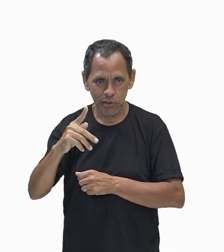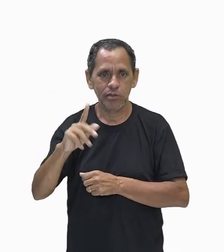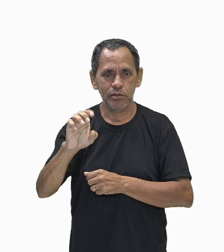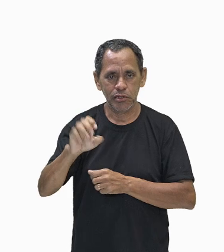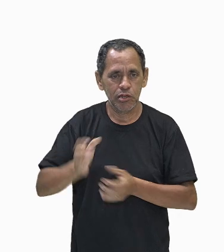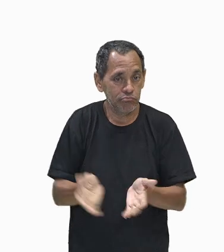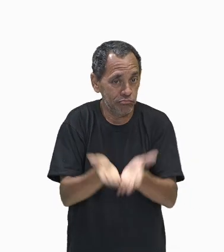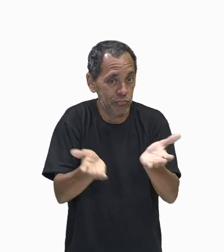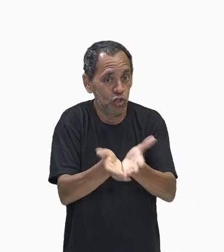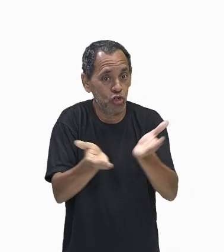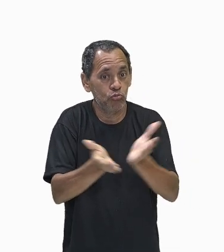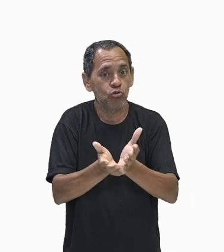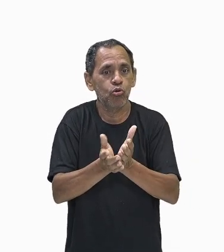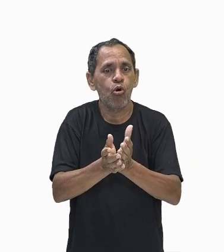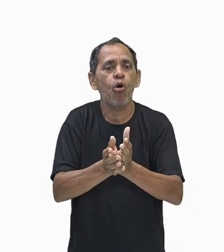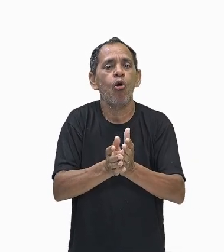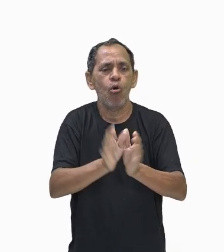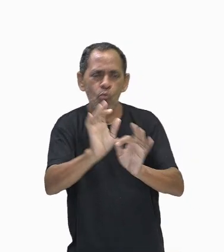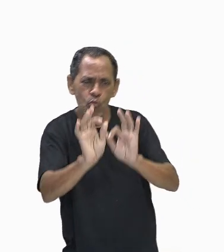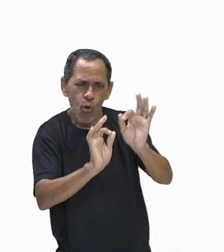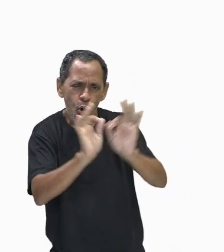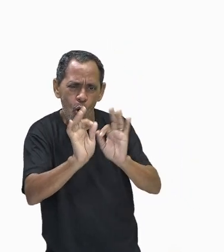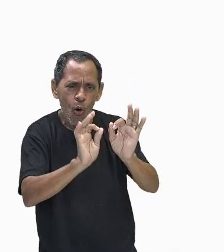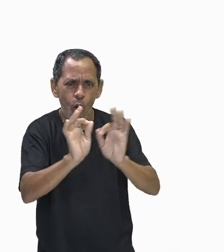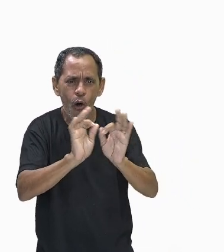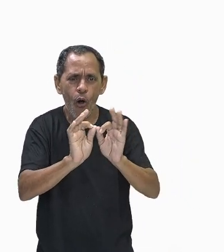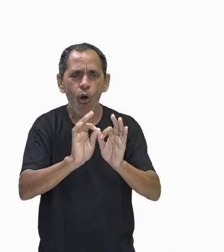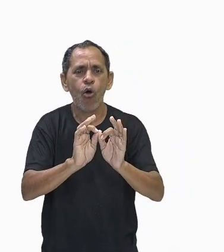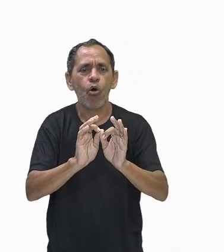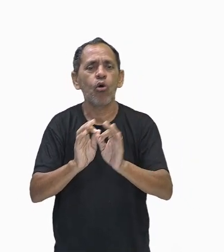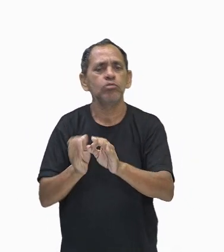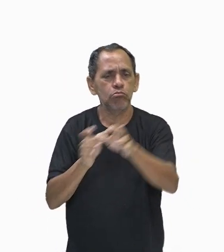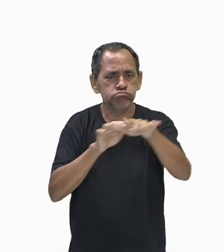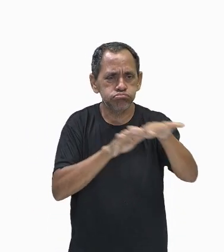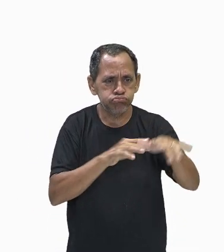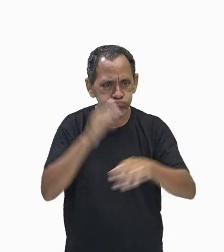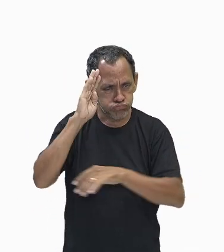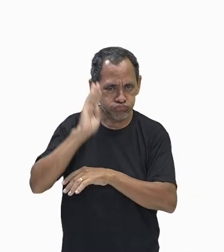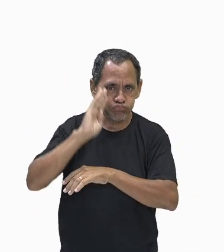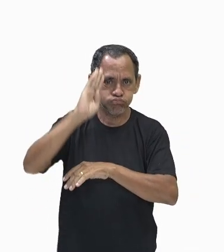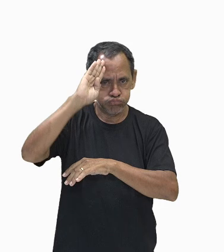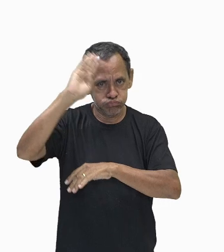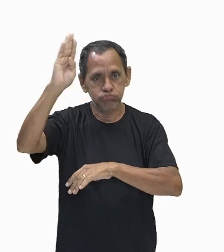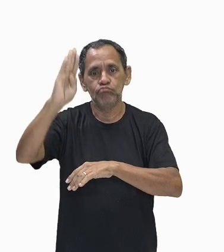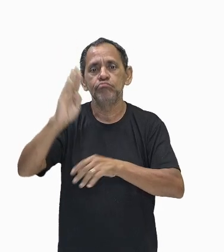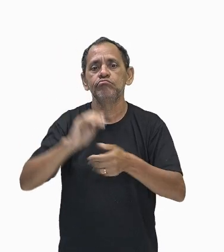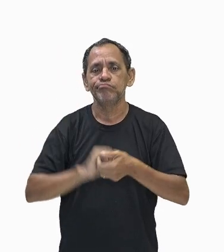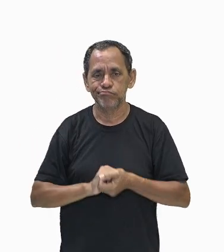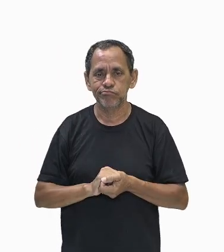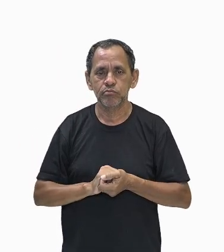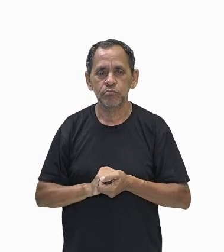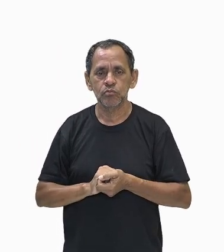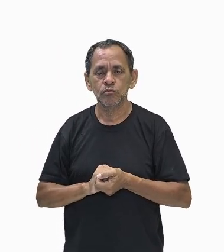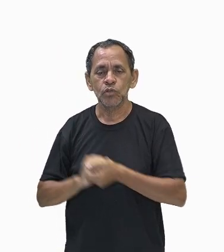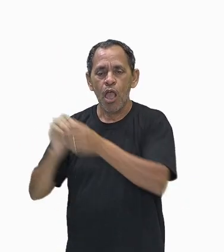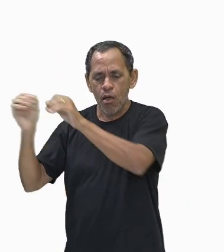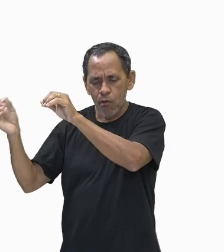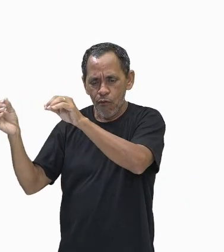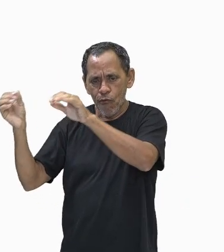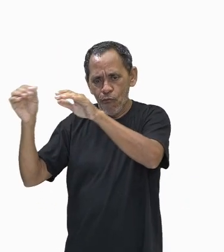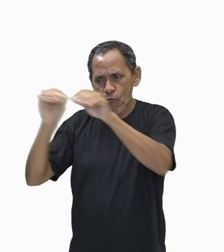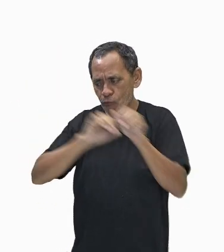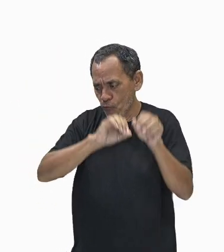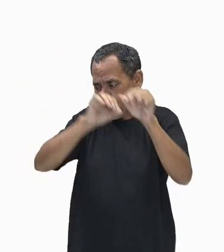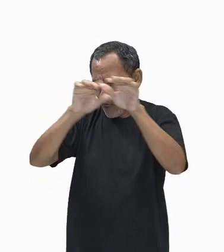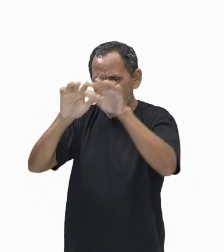que preparava um exército para conquistá-las. Os macedônios invadiram o território helênico em 338